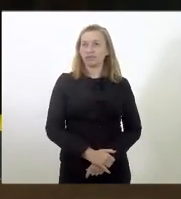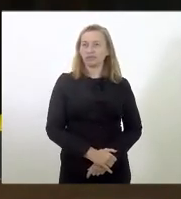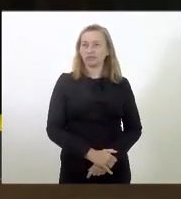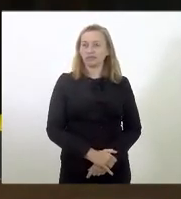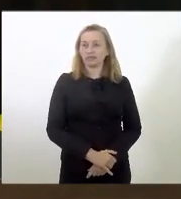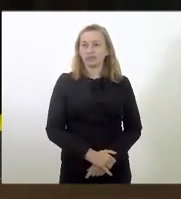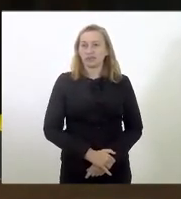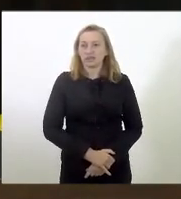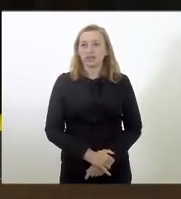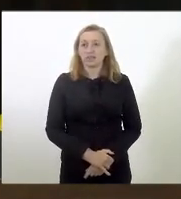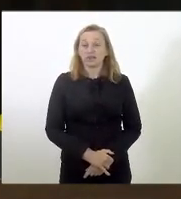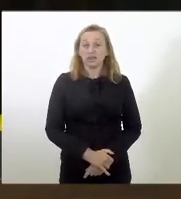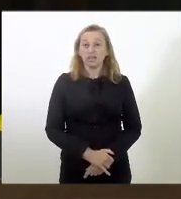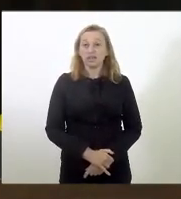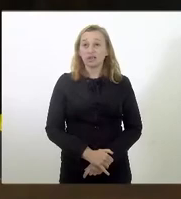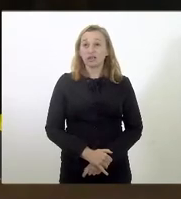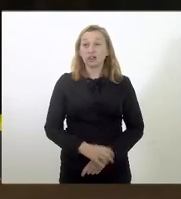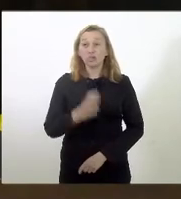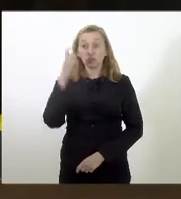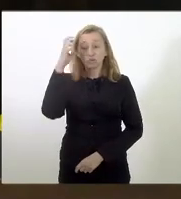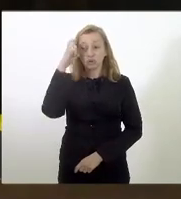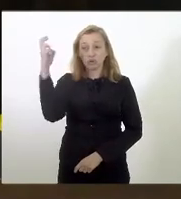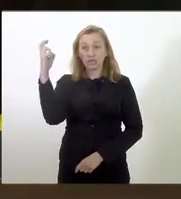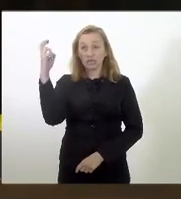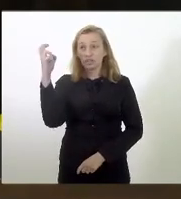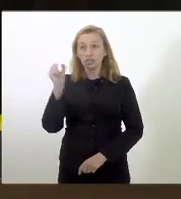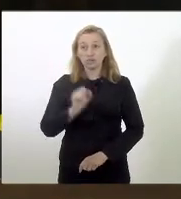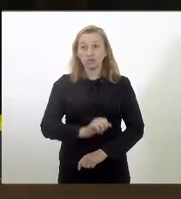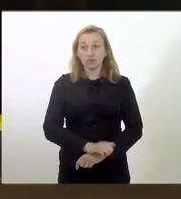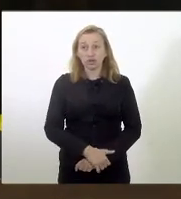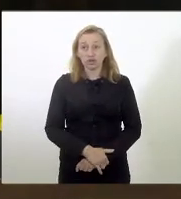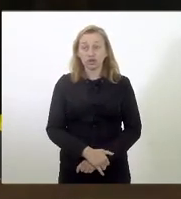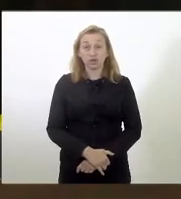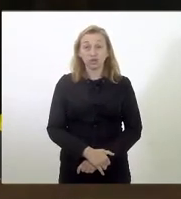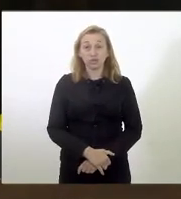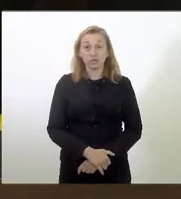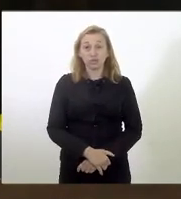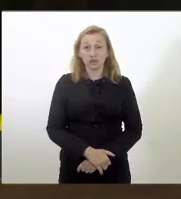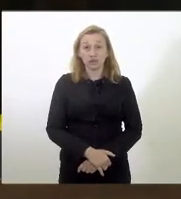Esse homem da cultura faz um trabalho belíssimo